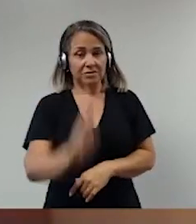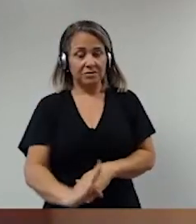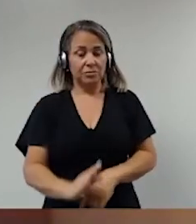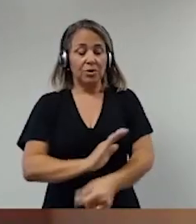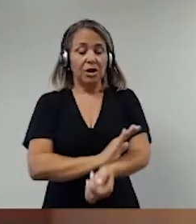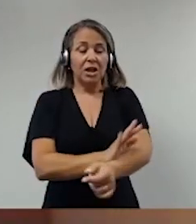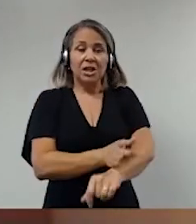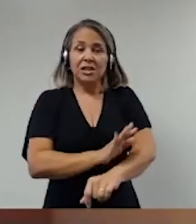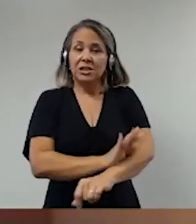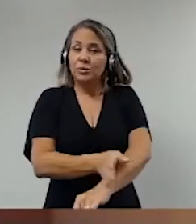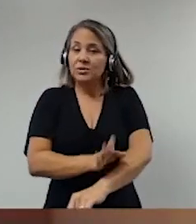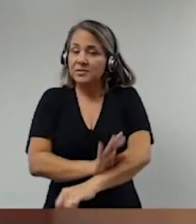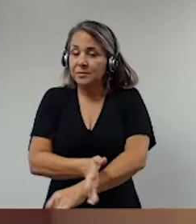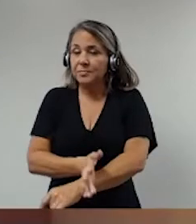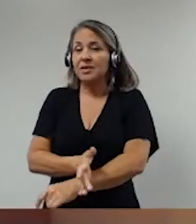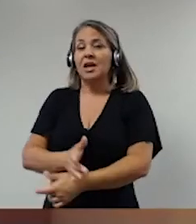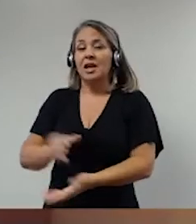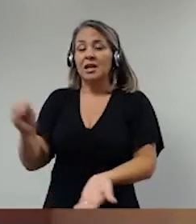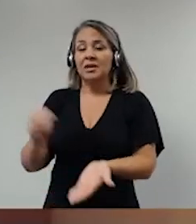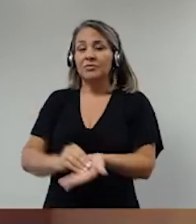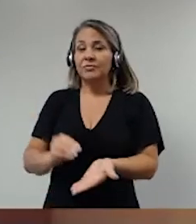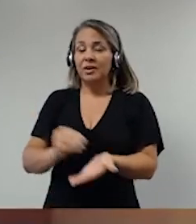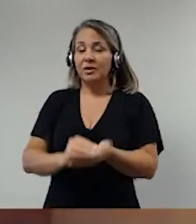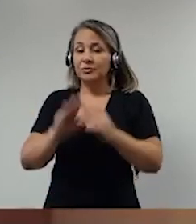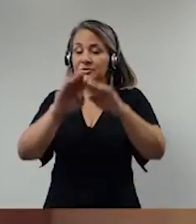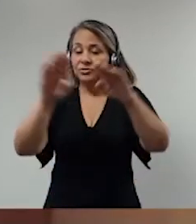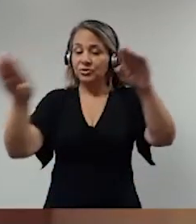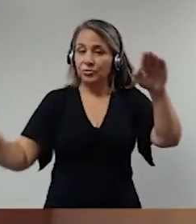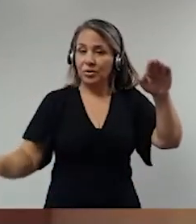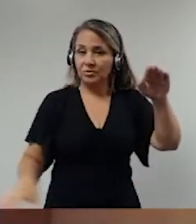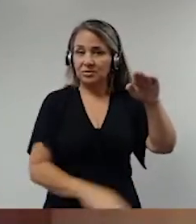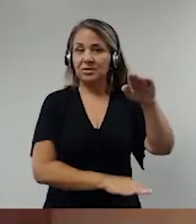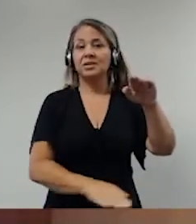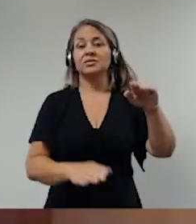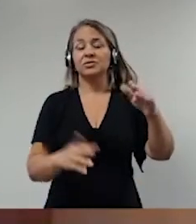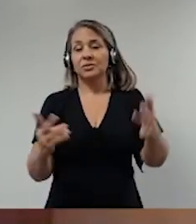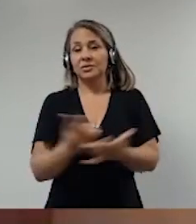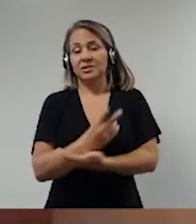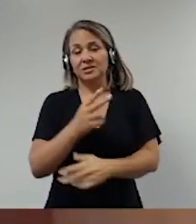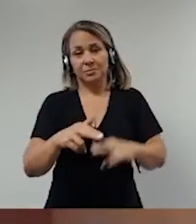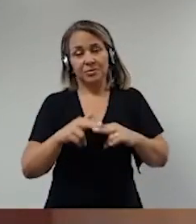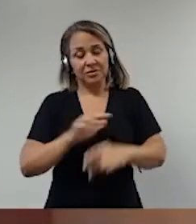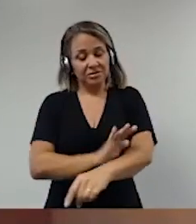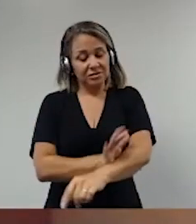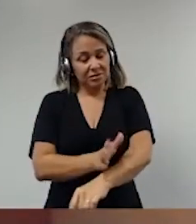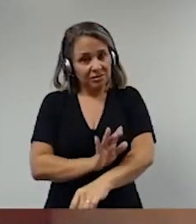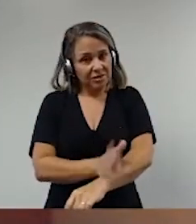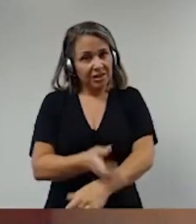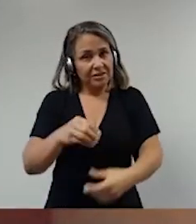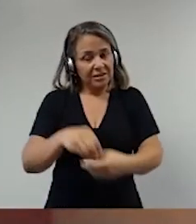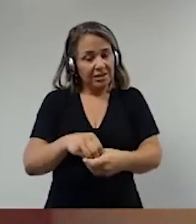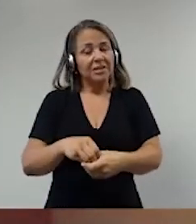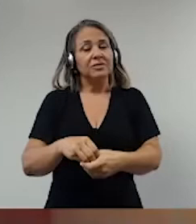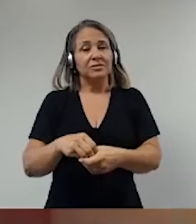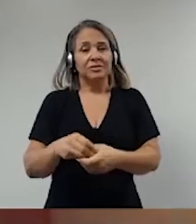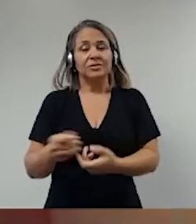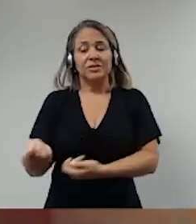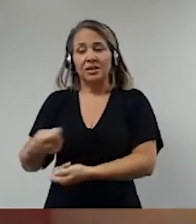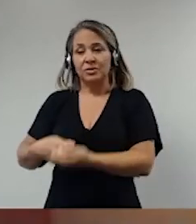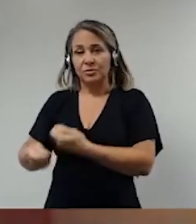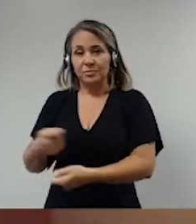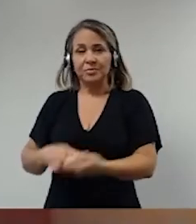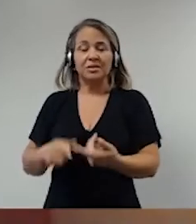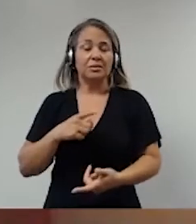um país em que a desigualdade estruturada pelo racismo e o racismo que se estrutura na desigualdade econômica não podem ter